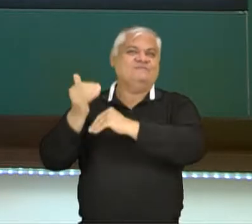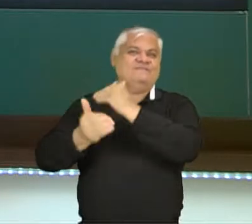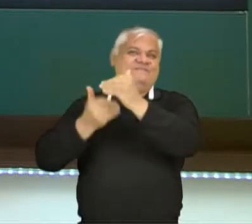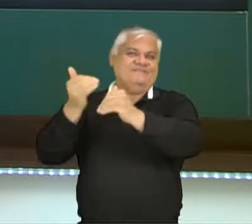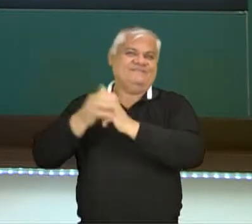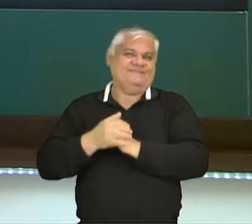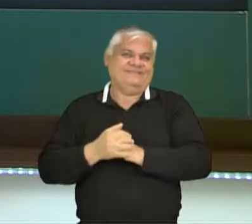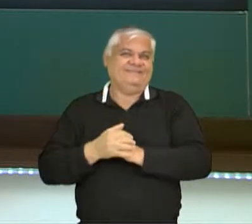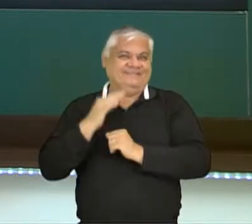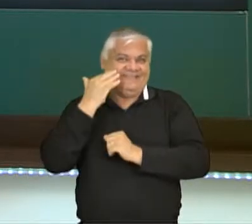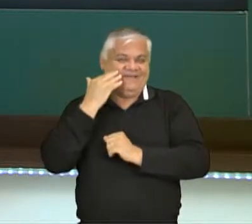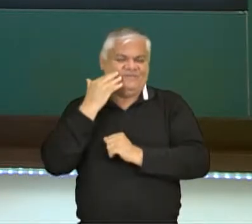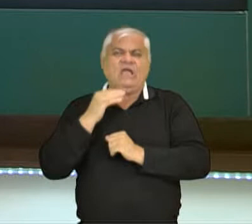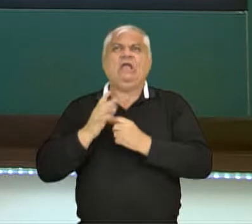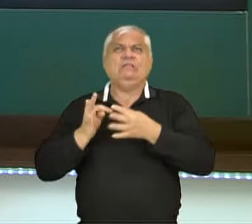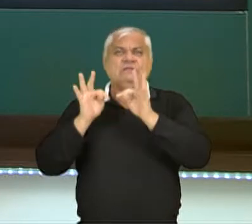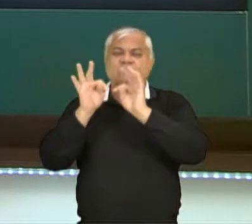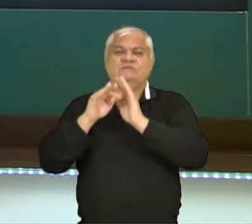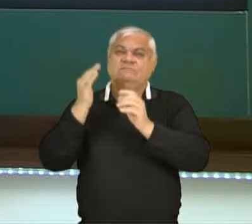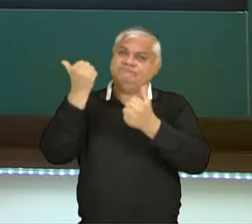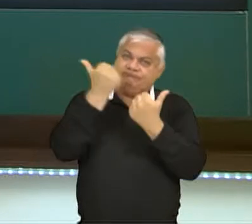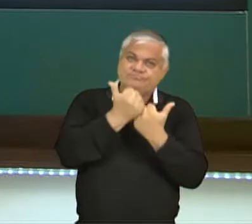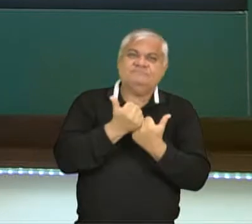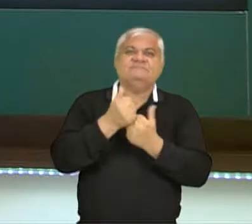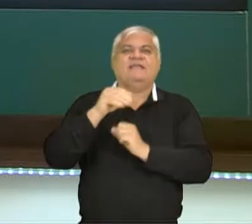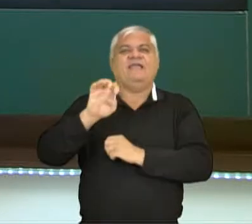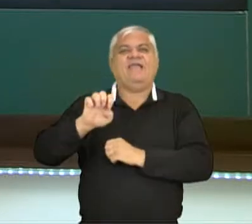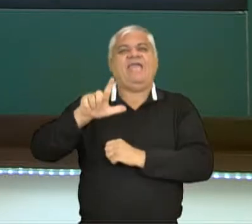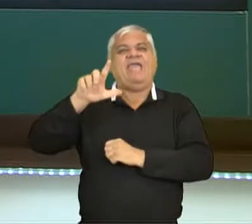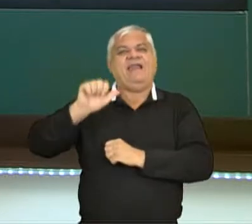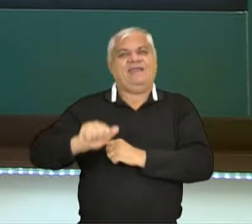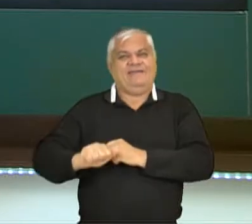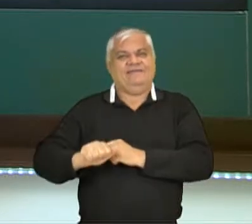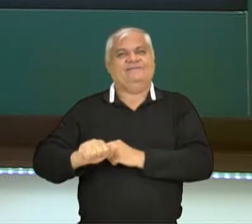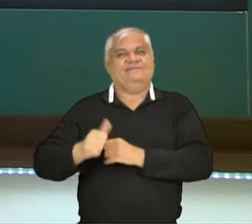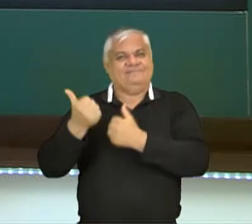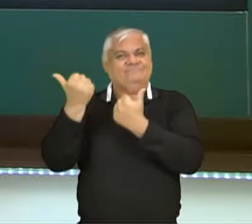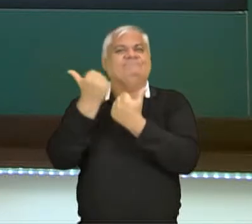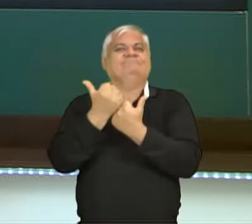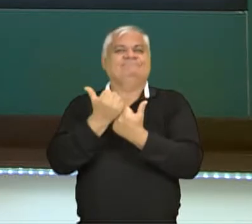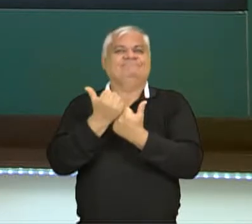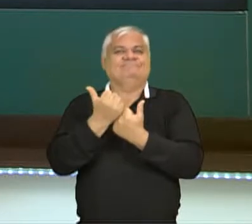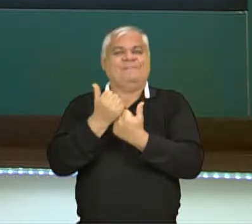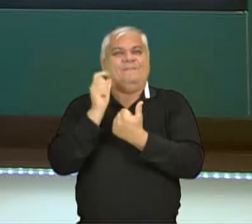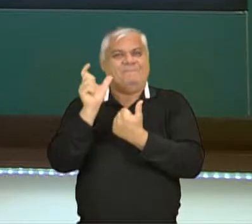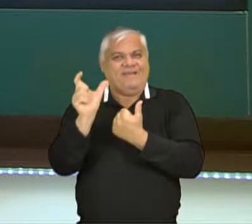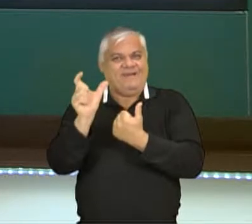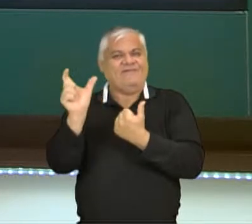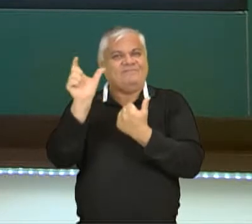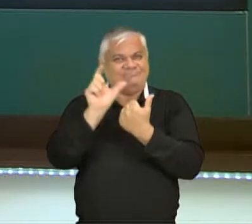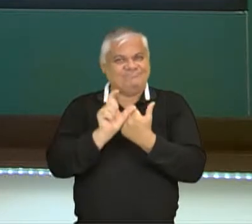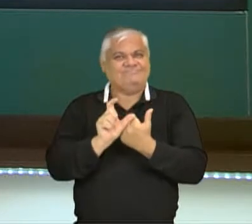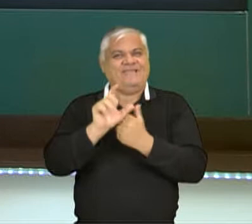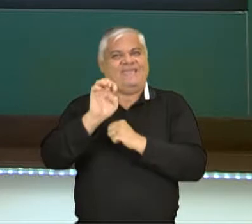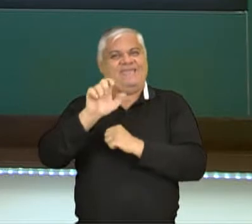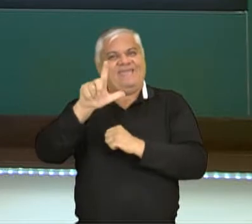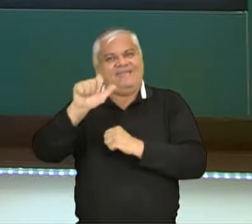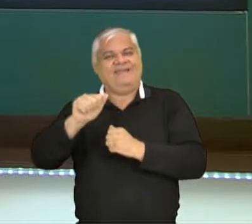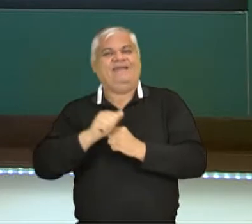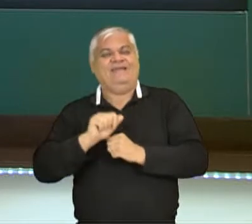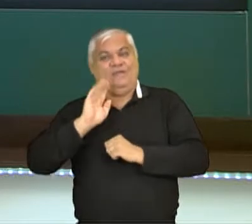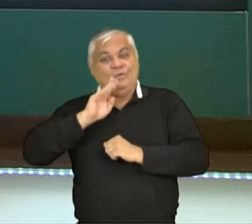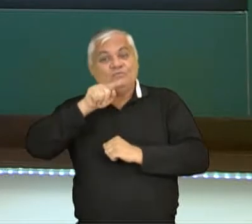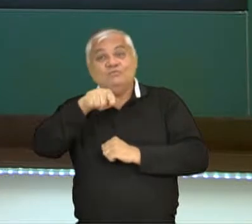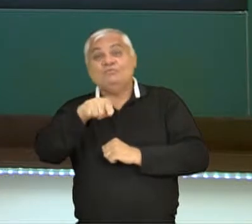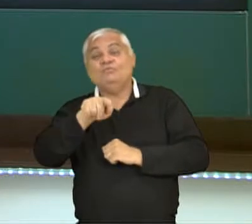invés de escrever, pois a tecnologia está sempre evoluindo, eu substituo pelo pronome ela, me